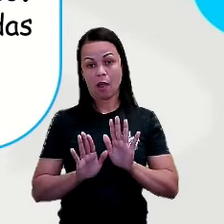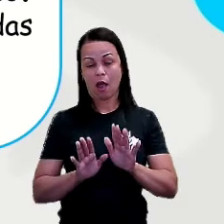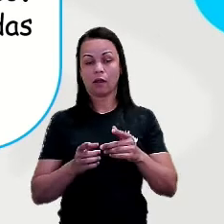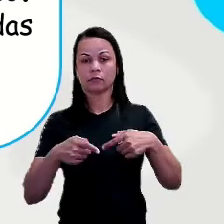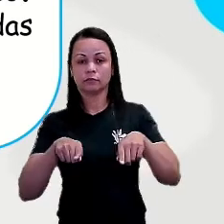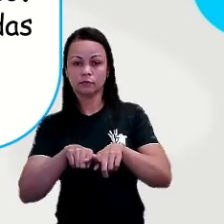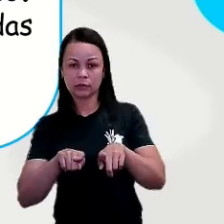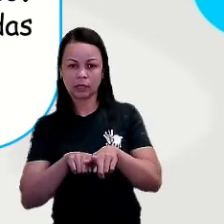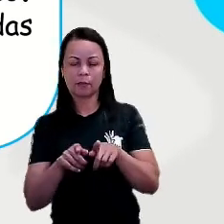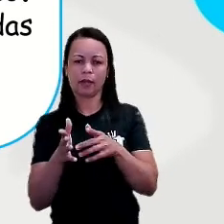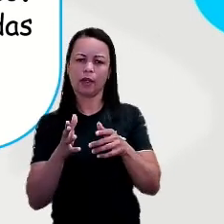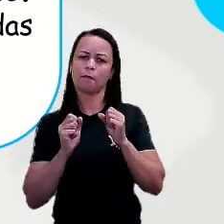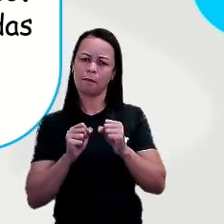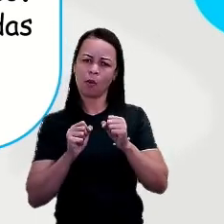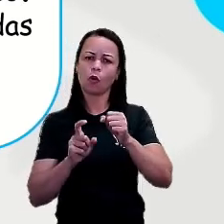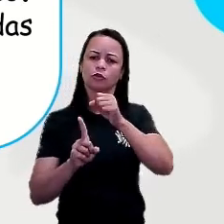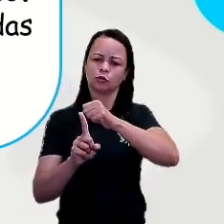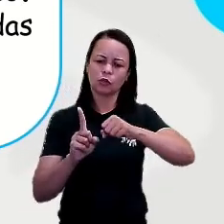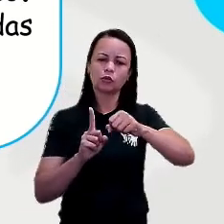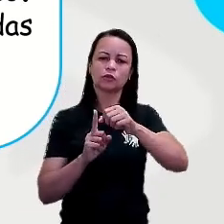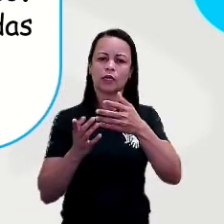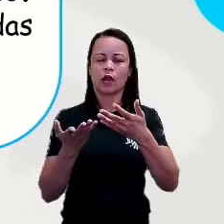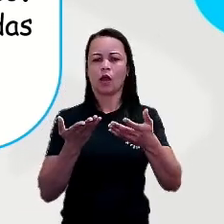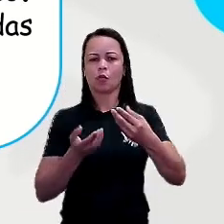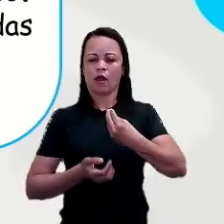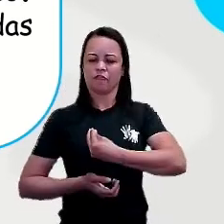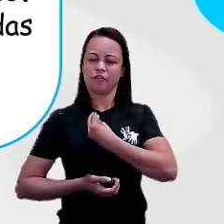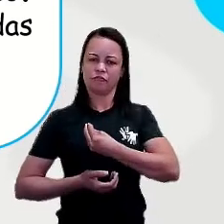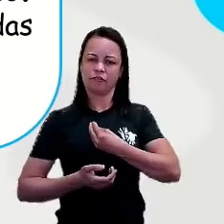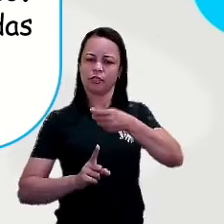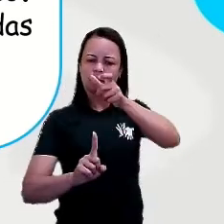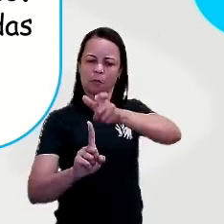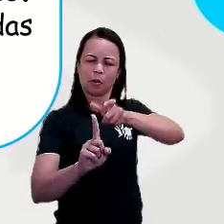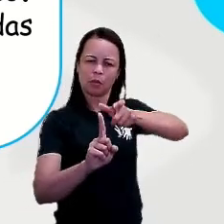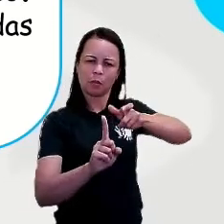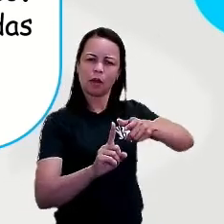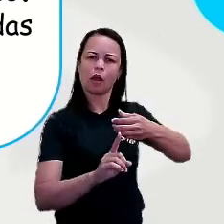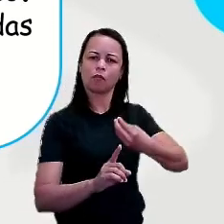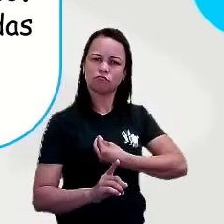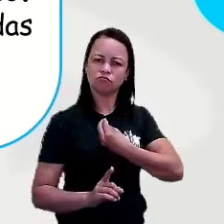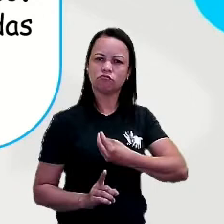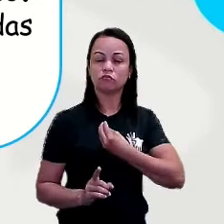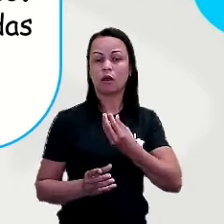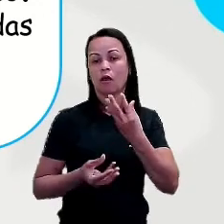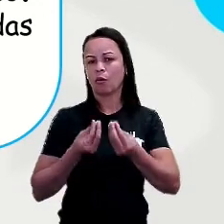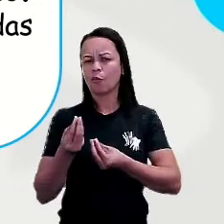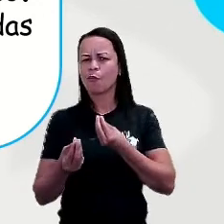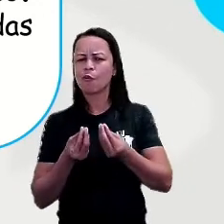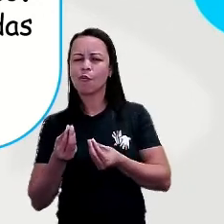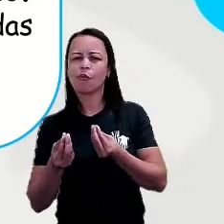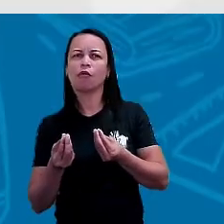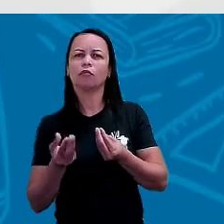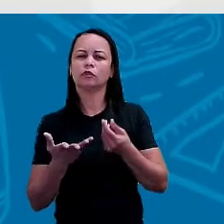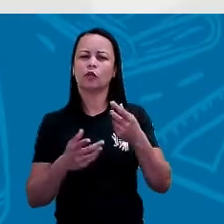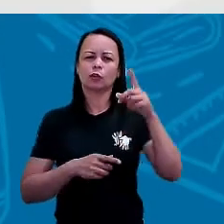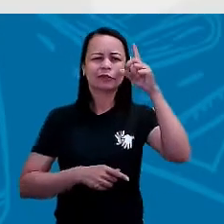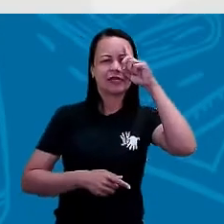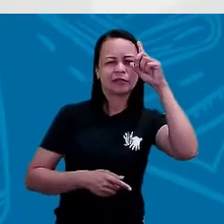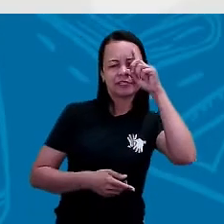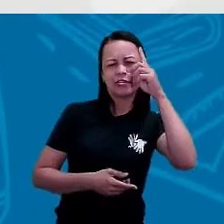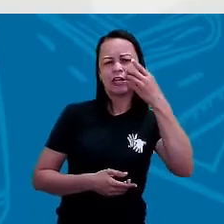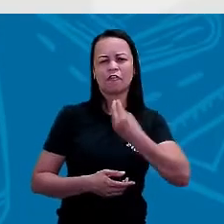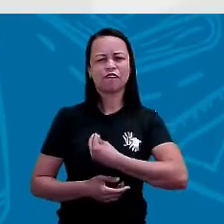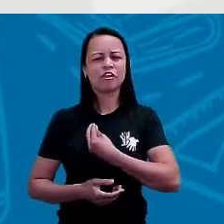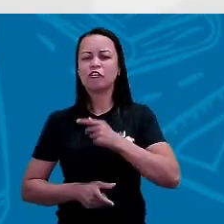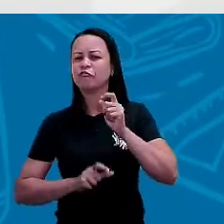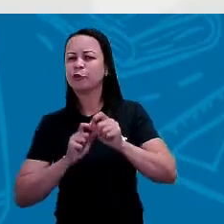ao espaço social, ou seja, as vivências das personagens. Como são essas personagens no dia a dia, o que elas